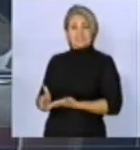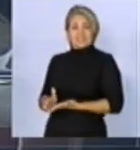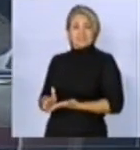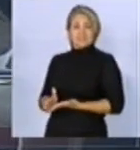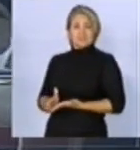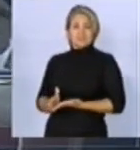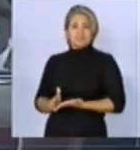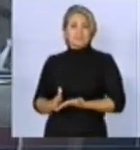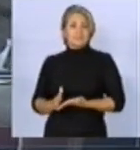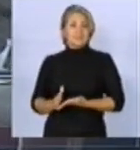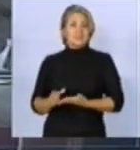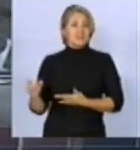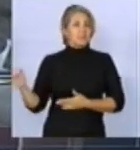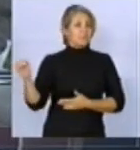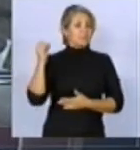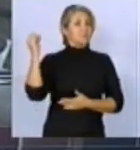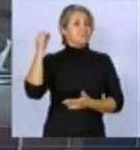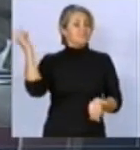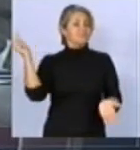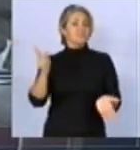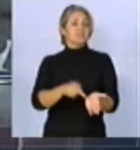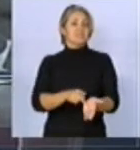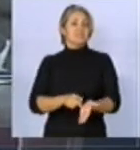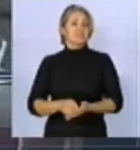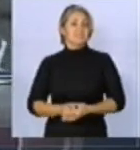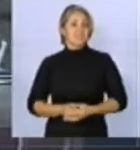monte de sua importância relativa